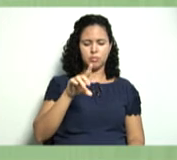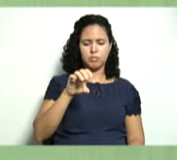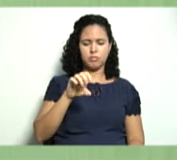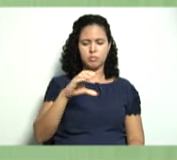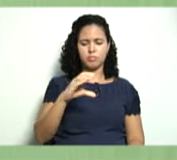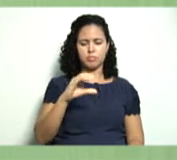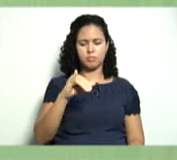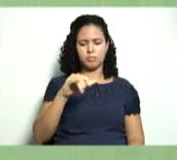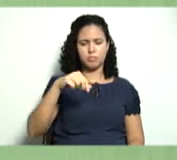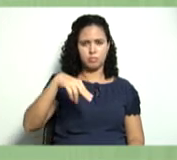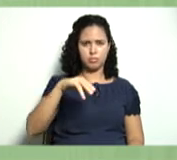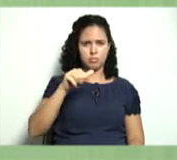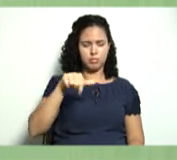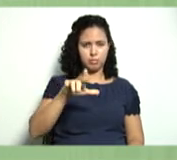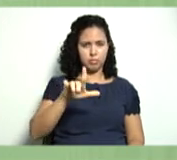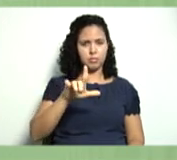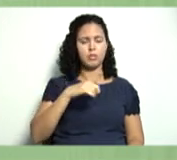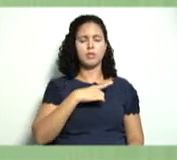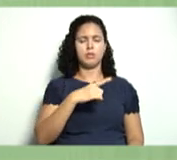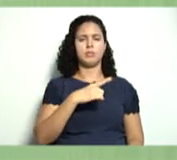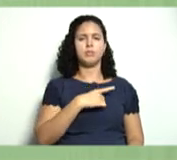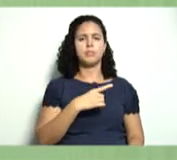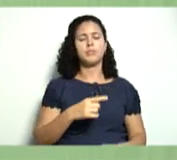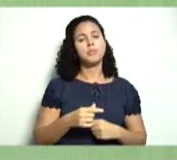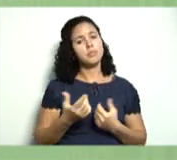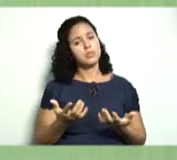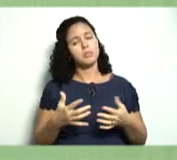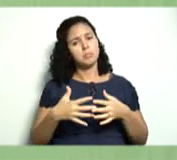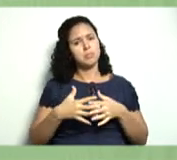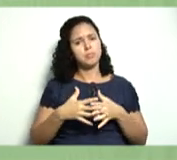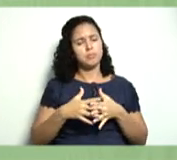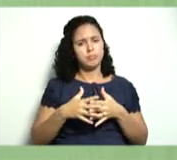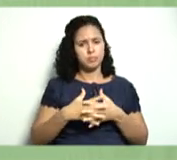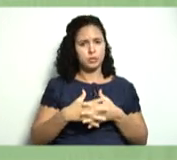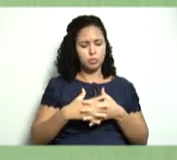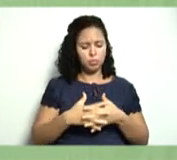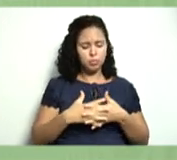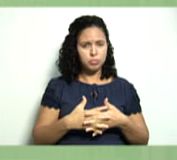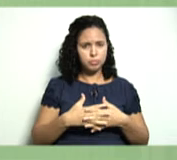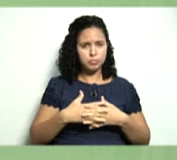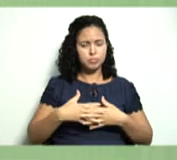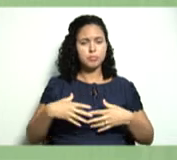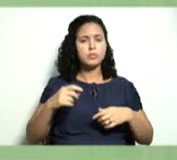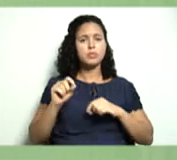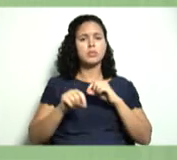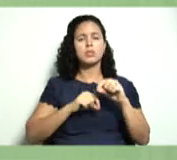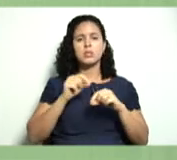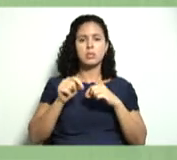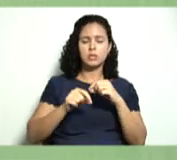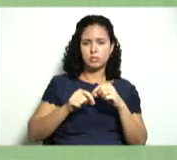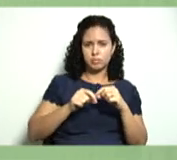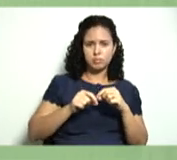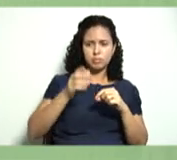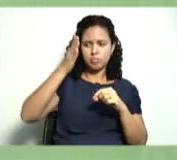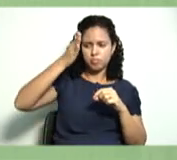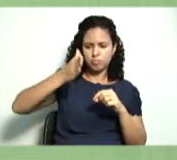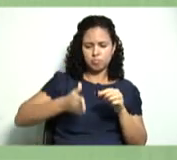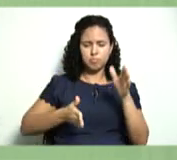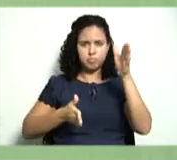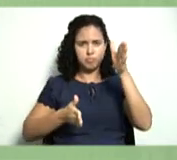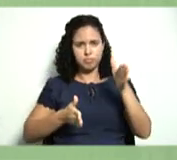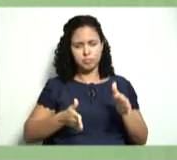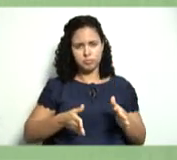nós colocamos essa alternativa pra vocês se confunde mesmo com que com aqueles alinhamento sdo word